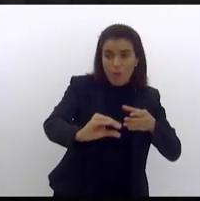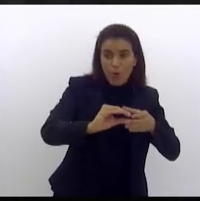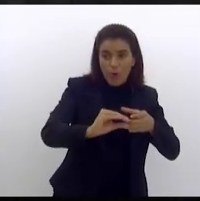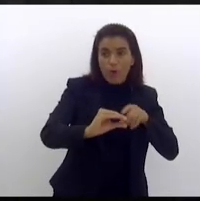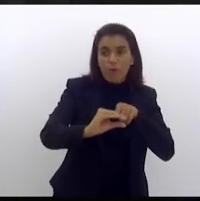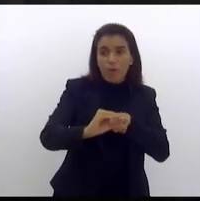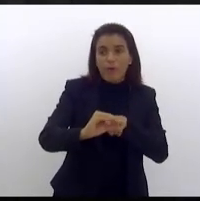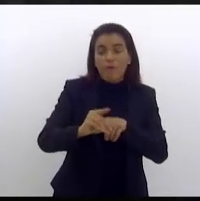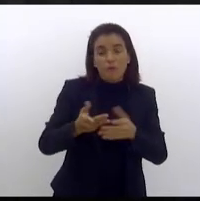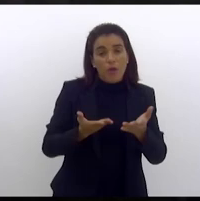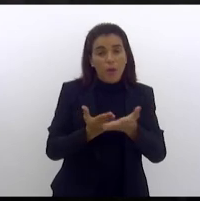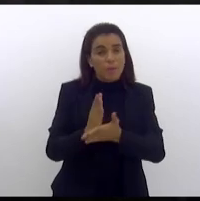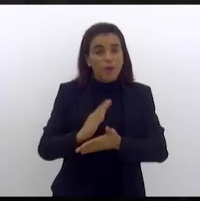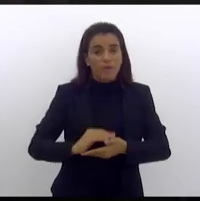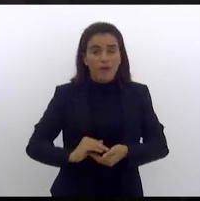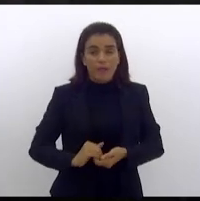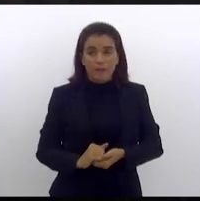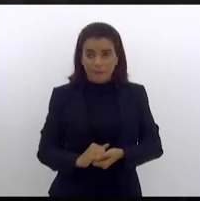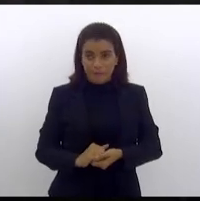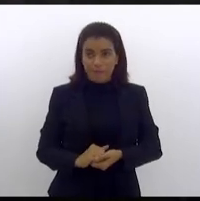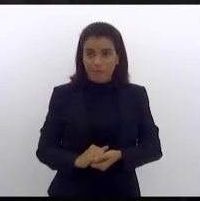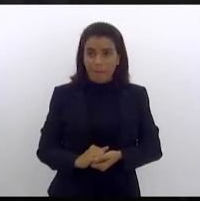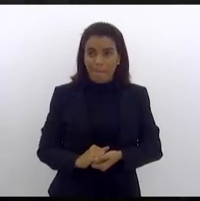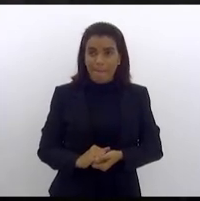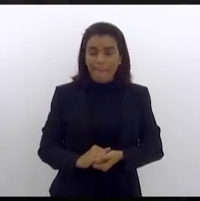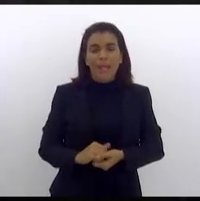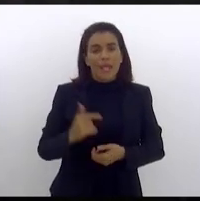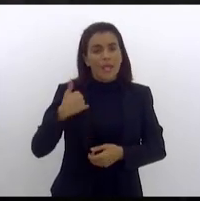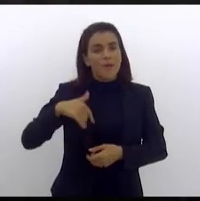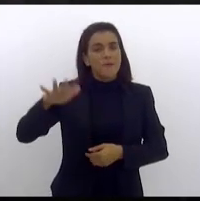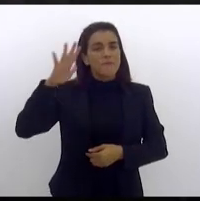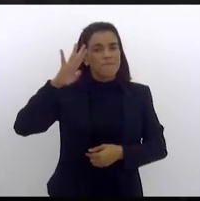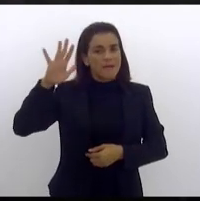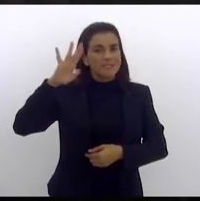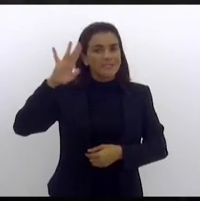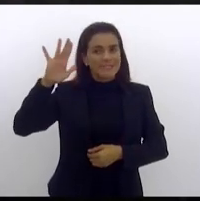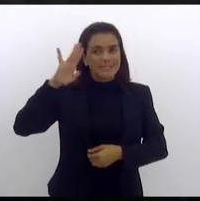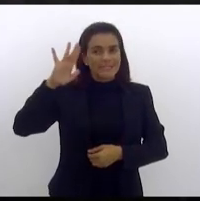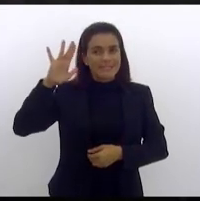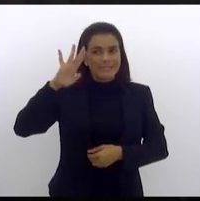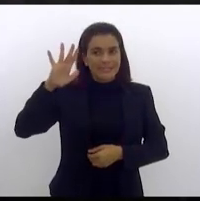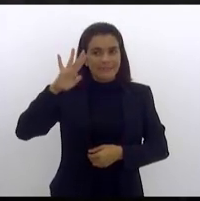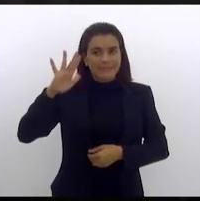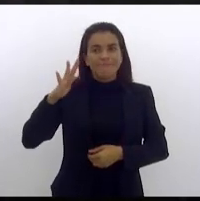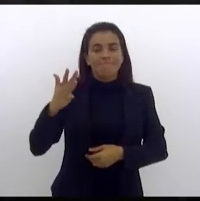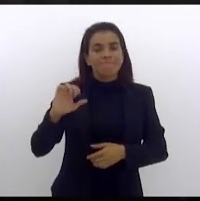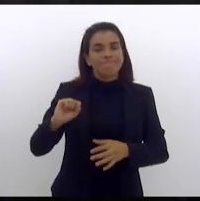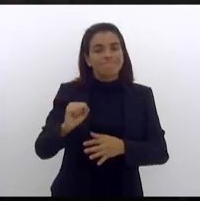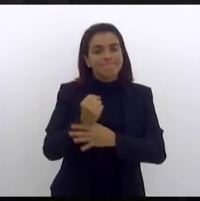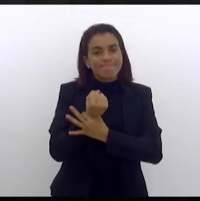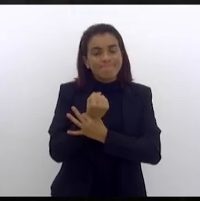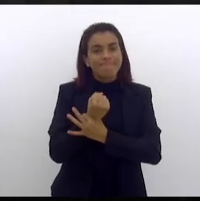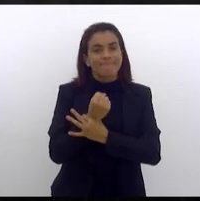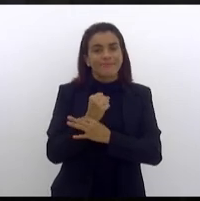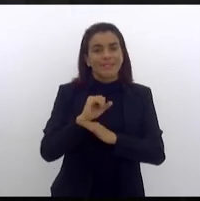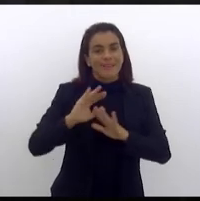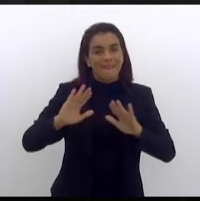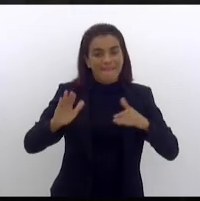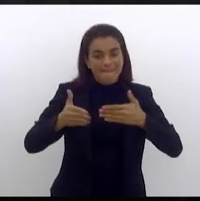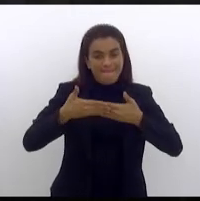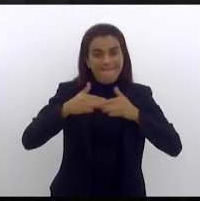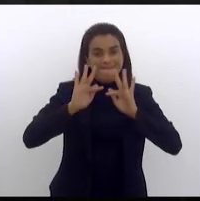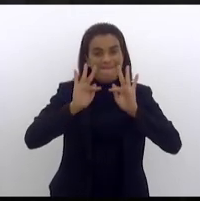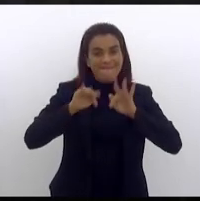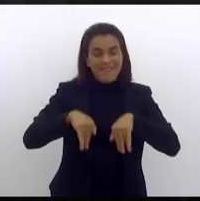Fundos foi aprovada imaginava eu que isso garantiria fechar o